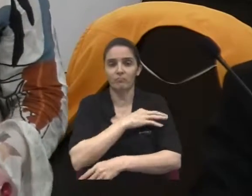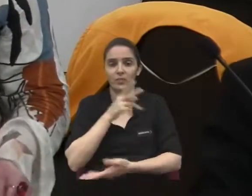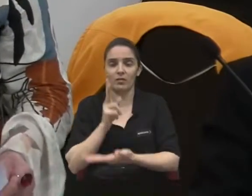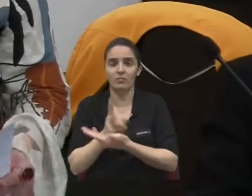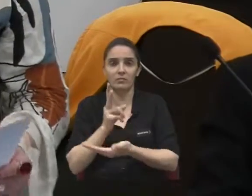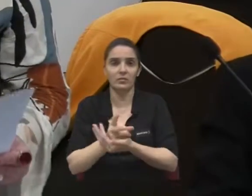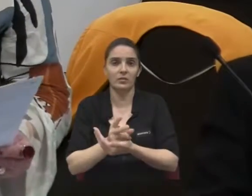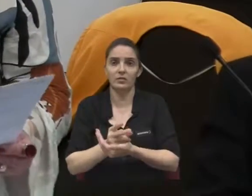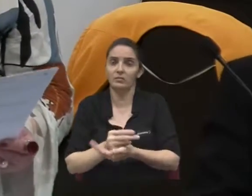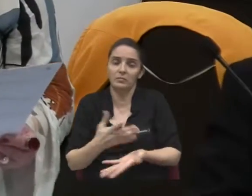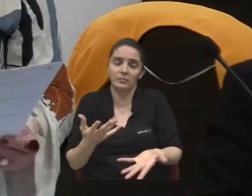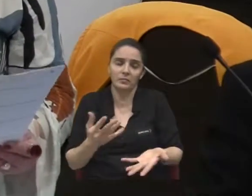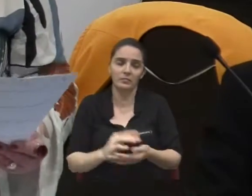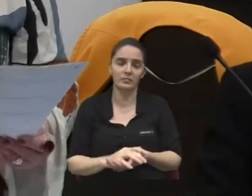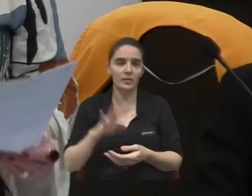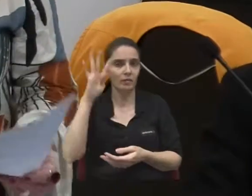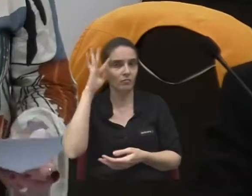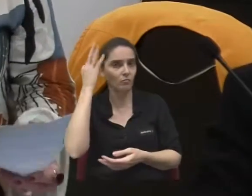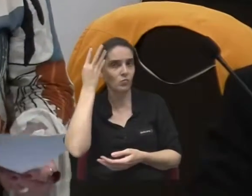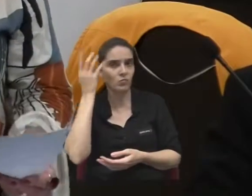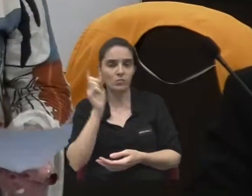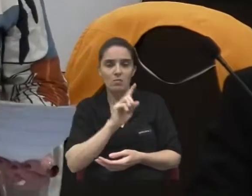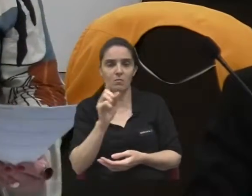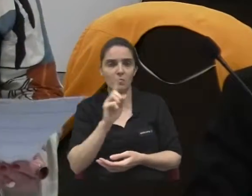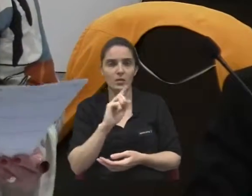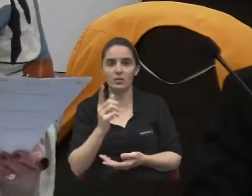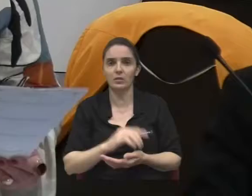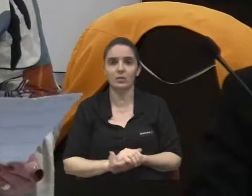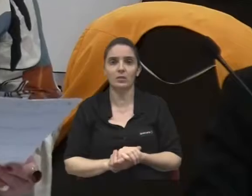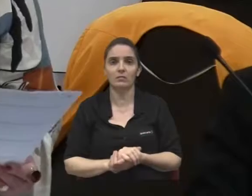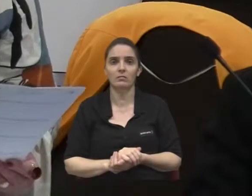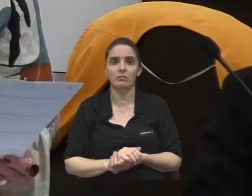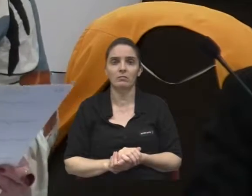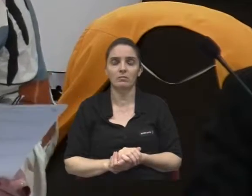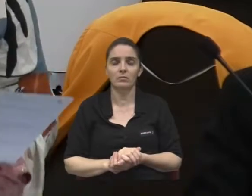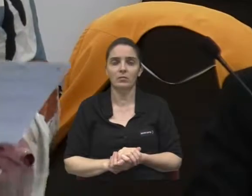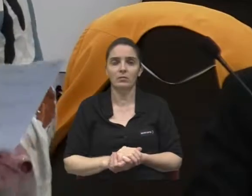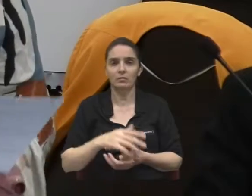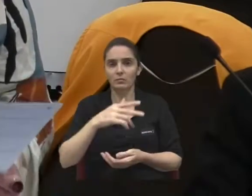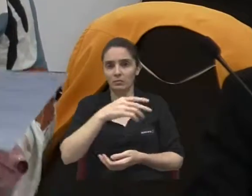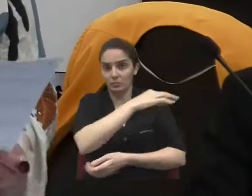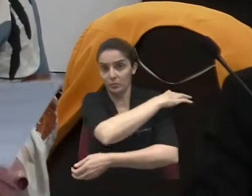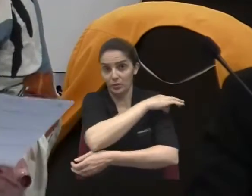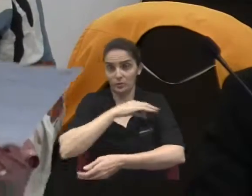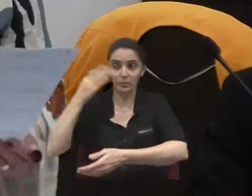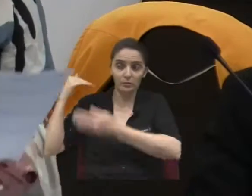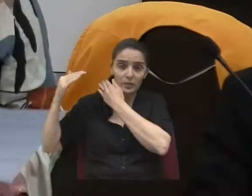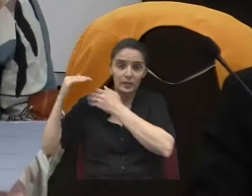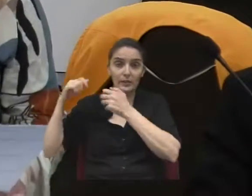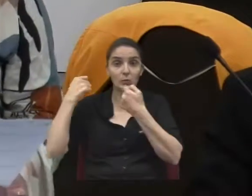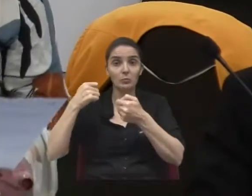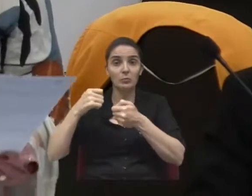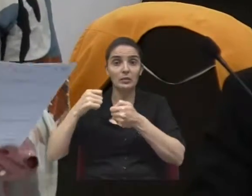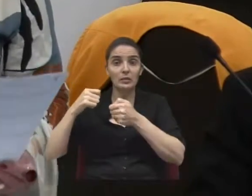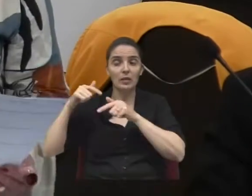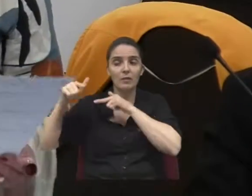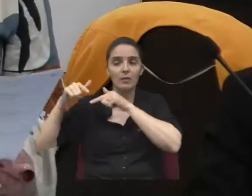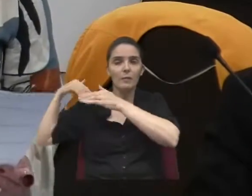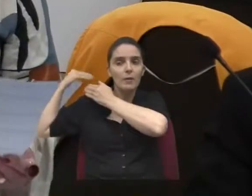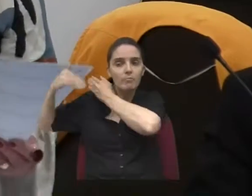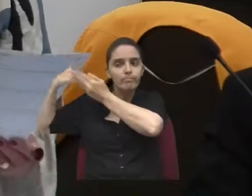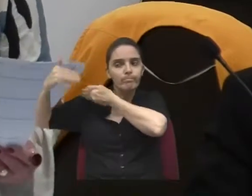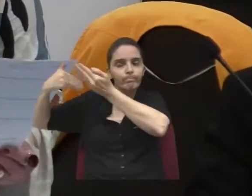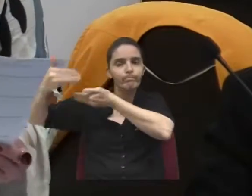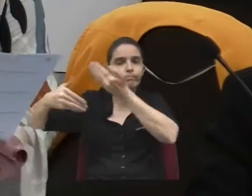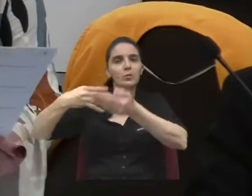desse jeito. Dê andamento ao que os outros prefeitos já vinham trabalhando. Onde estão os 4 milhões que Silvio